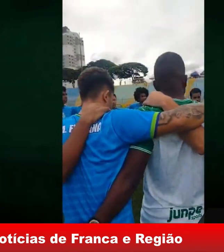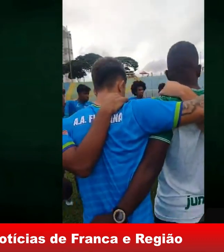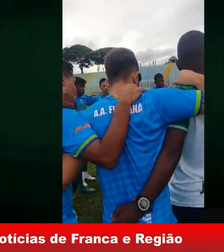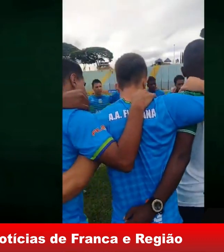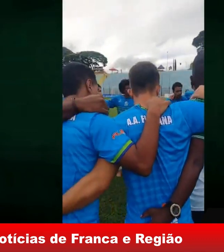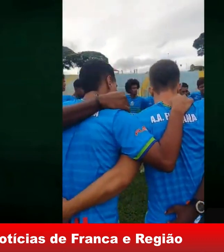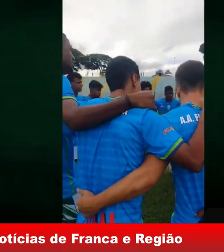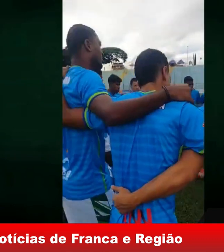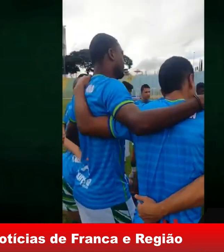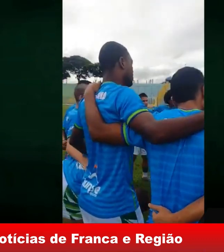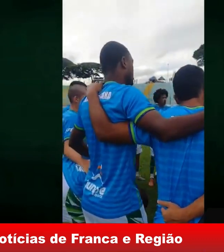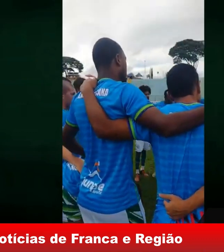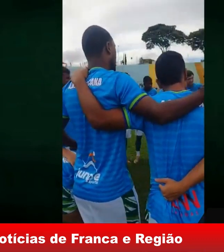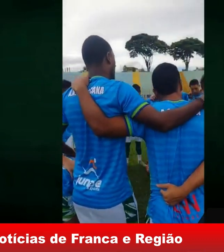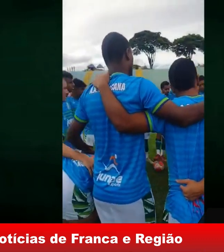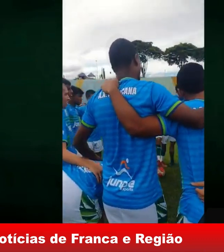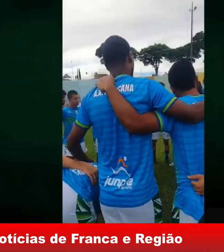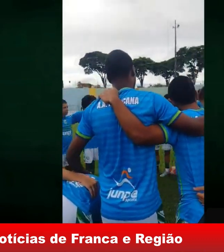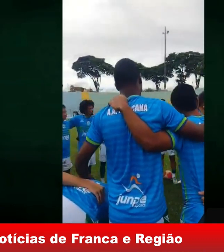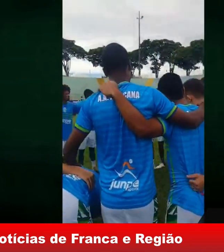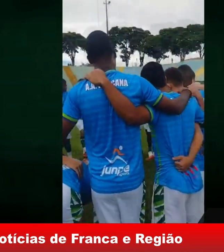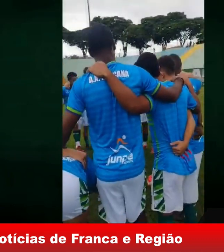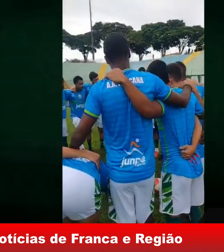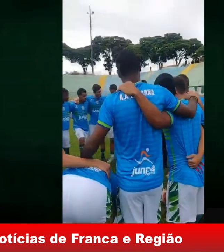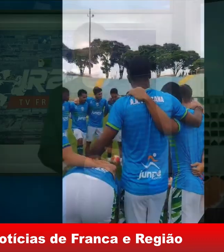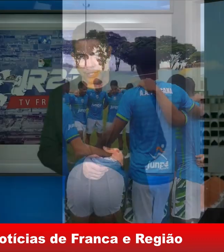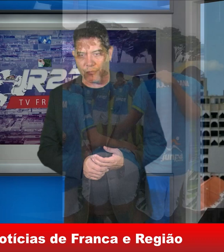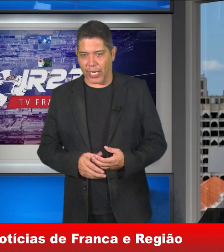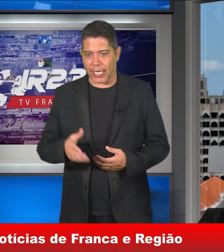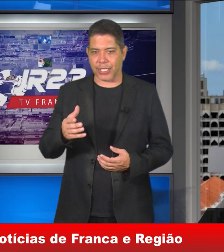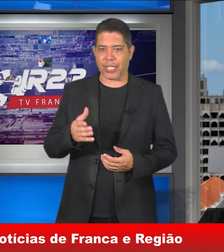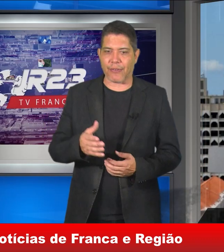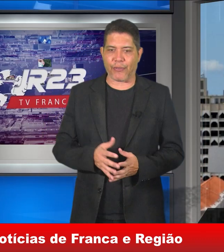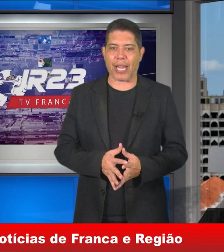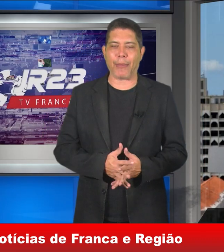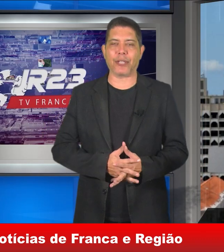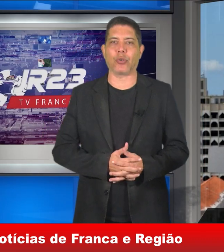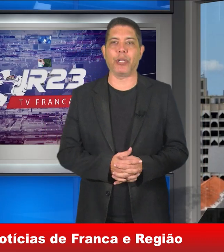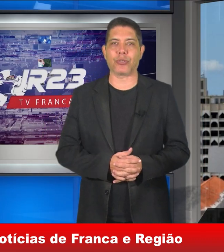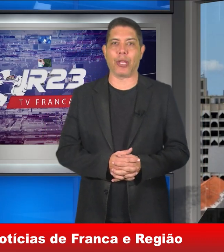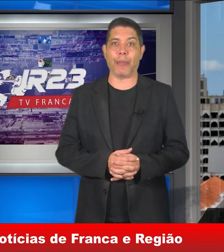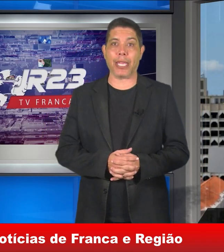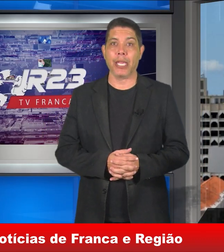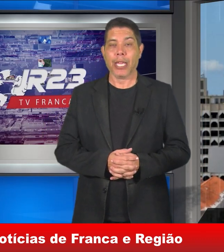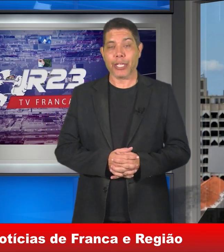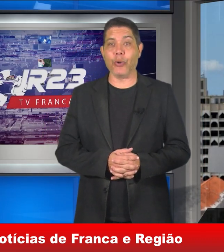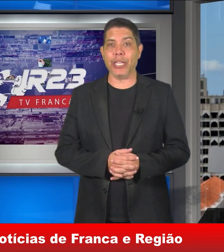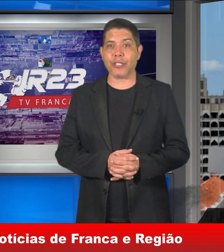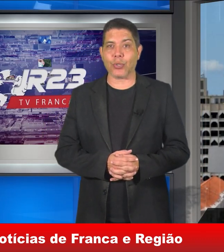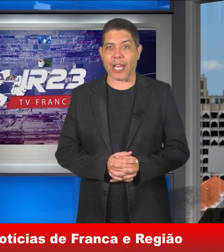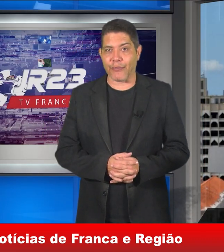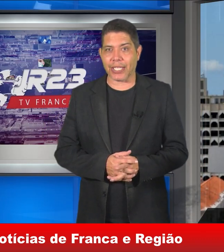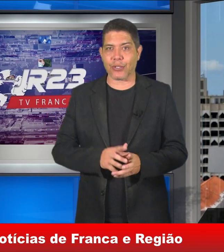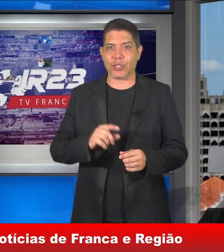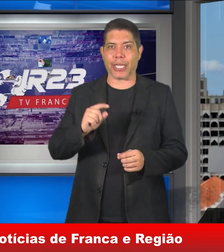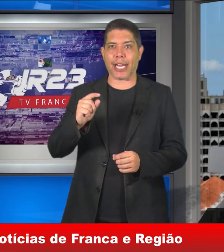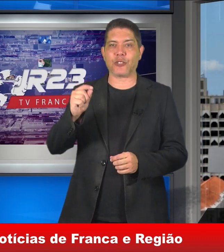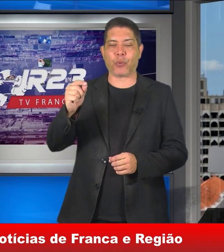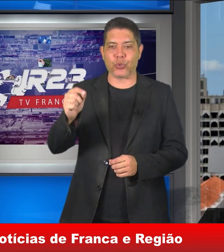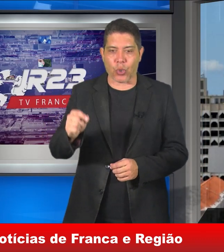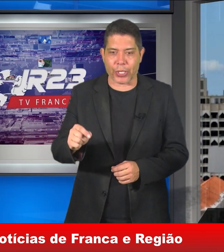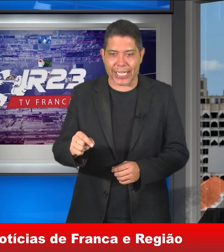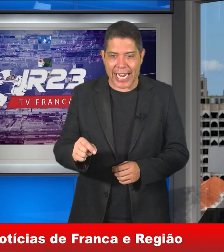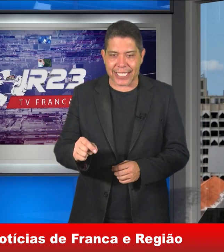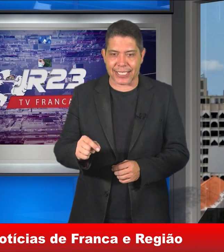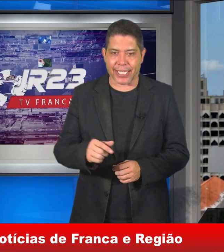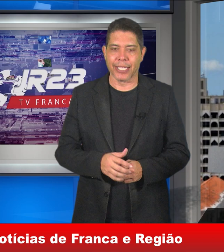Marcos Rogério, com toda a equipe da TV Franca. Boa sorte a Francana, a gente vai falar mais sobre isso também. E o início da venda dos ingressos